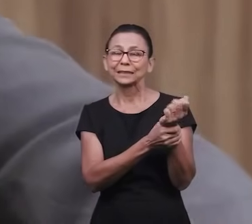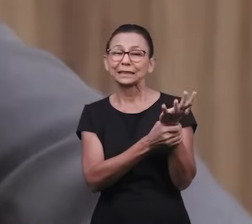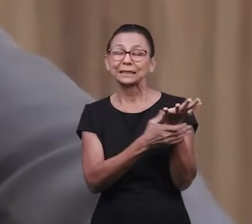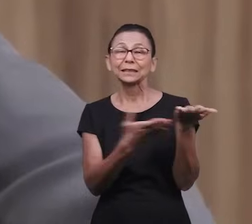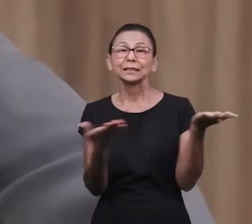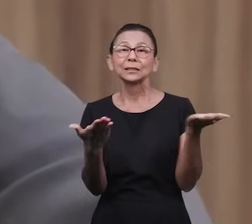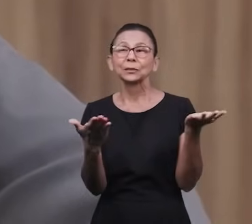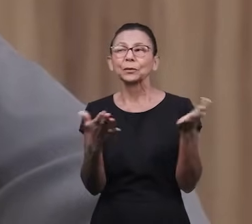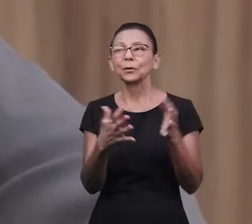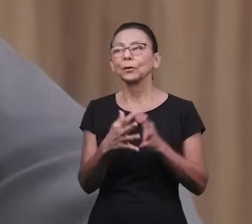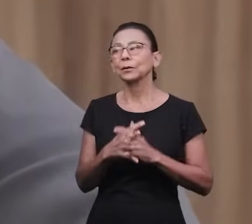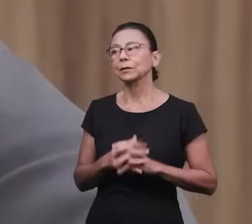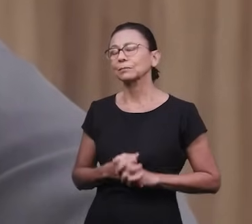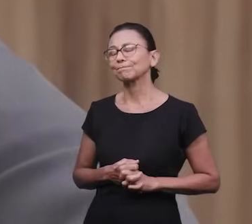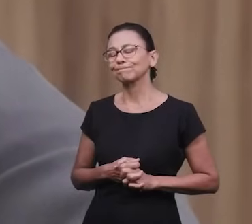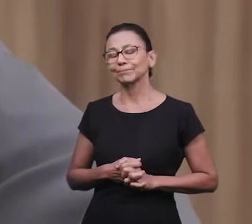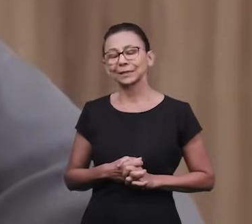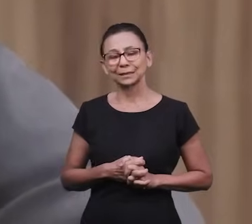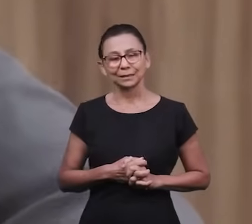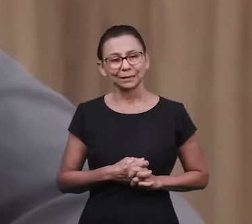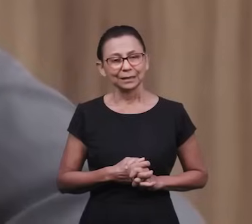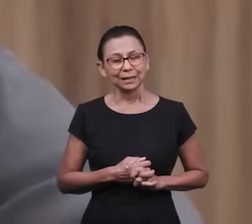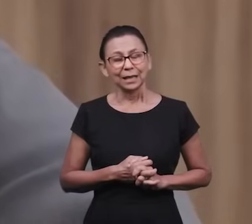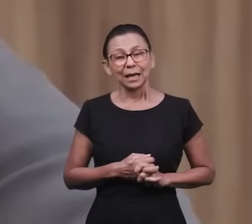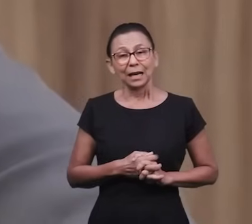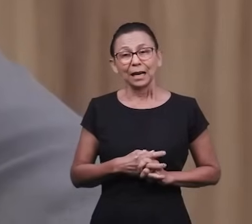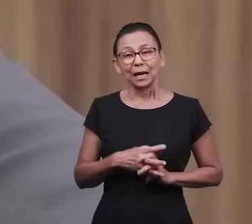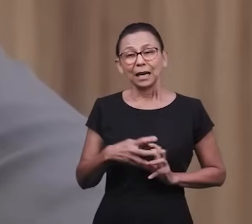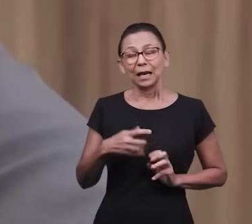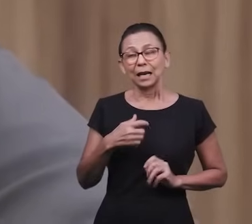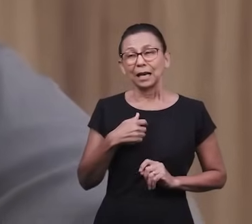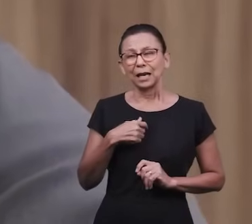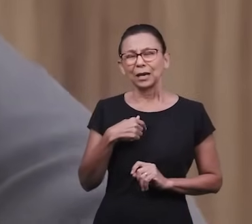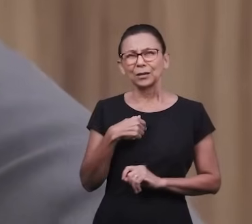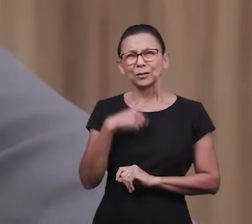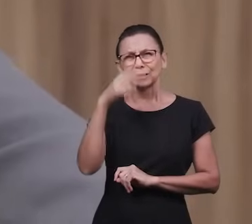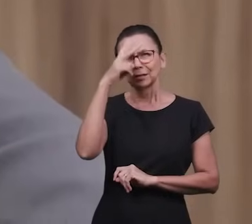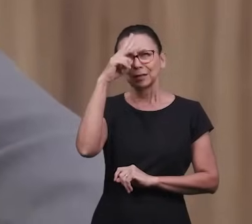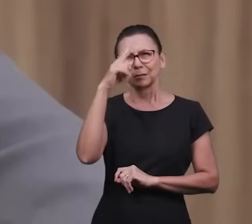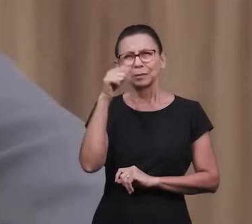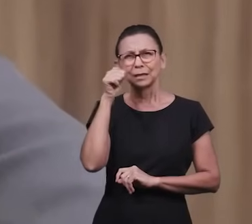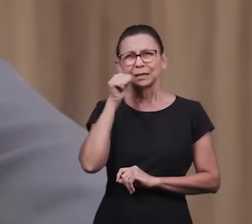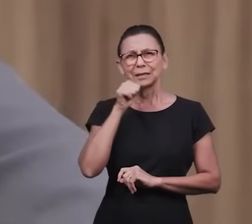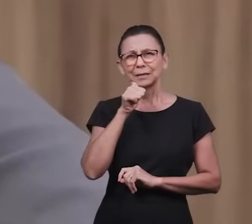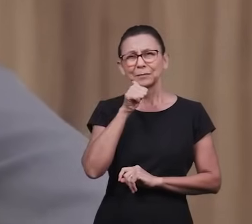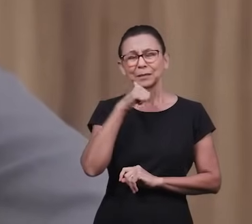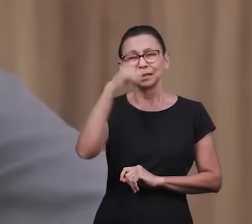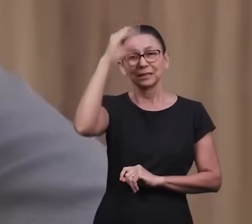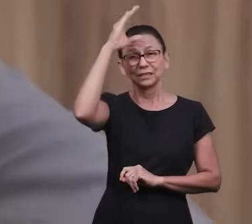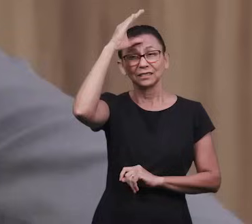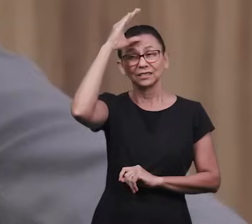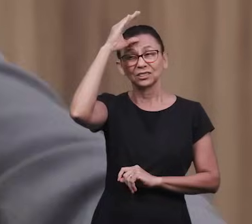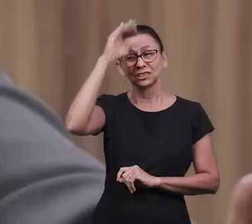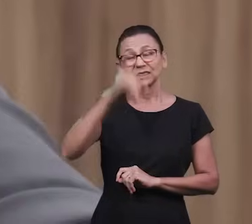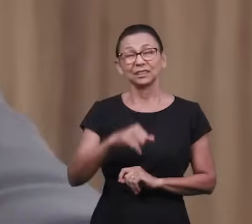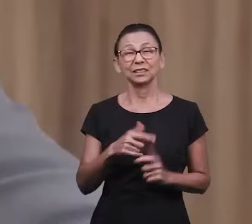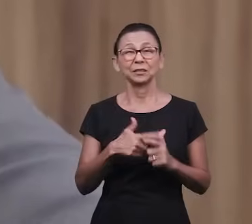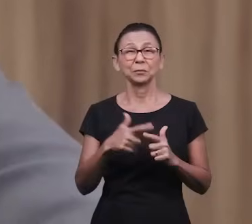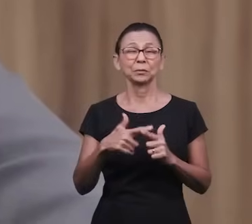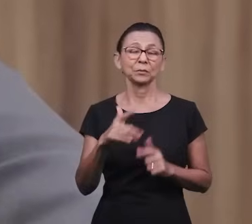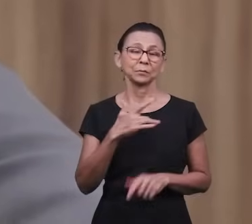tenho que ter um avalista. E eu só consegui pensar na minha tia. Só que a minha tia ela é um pouco